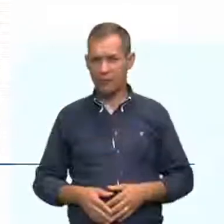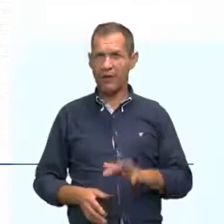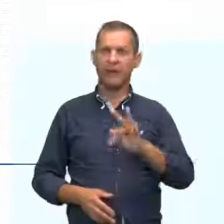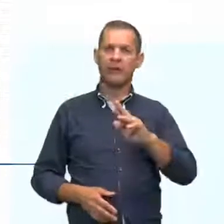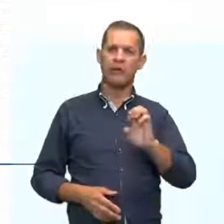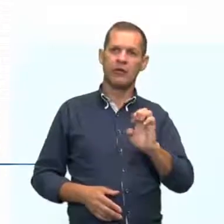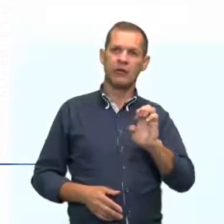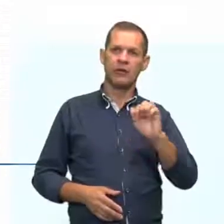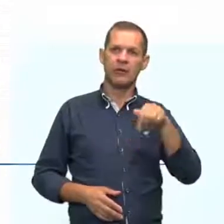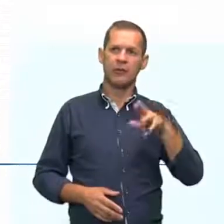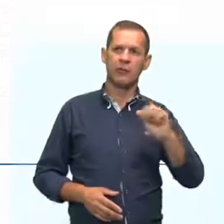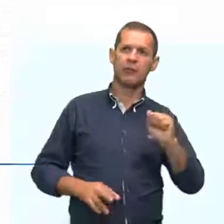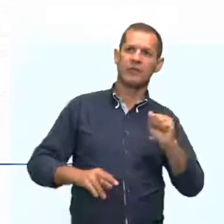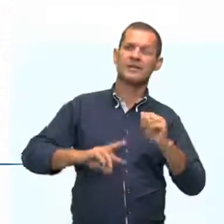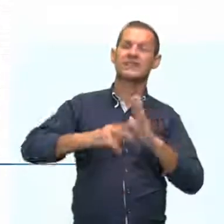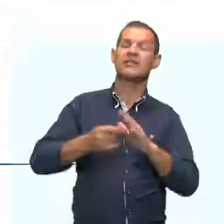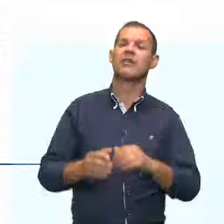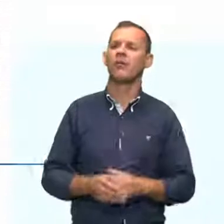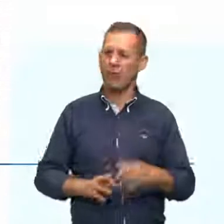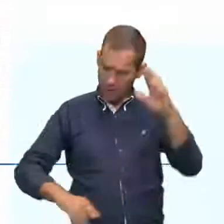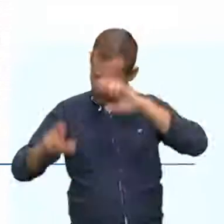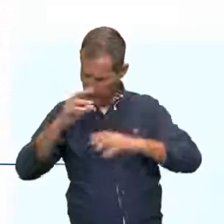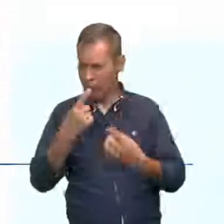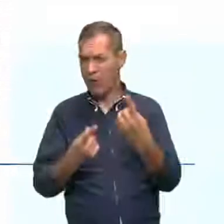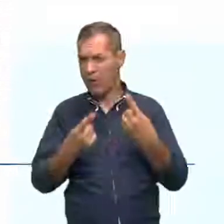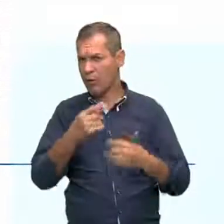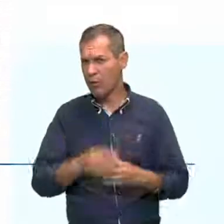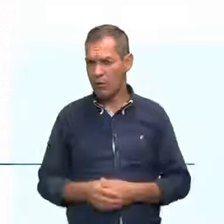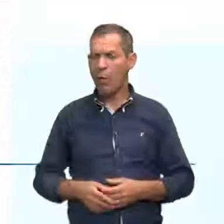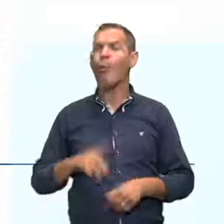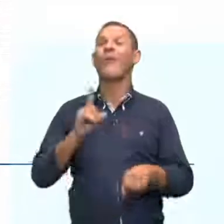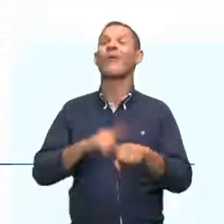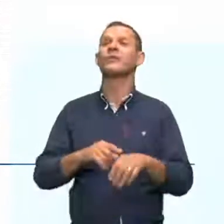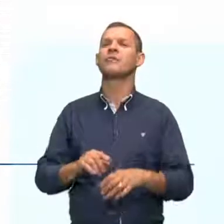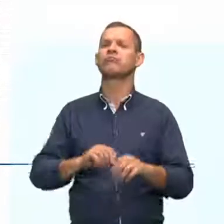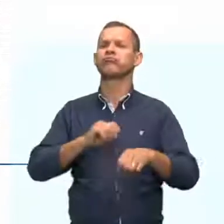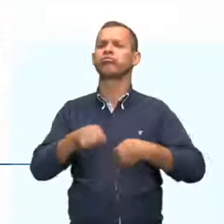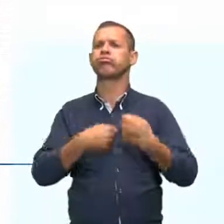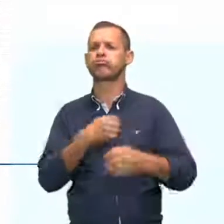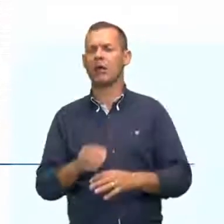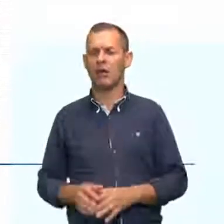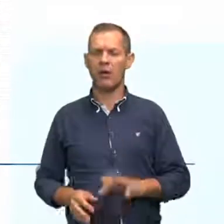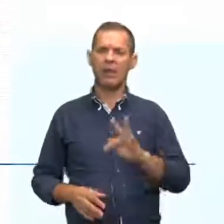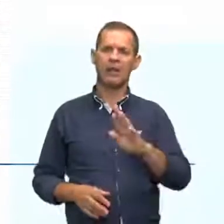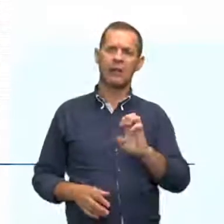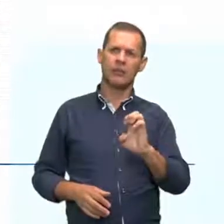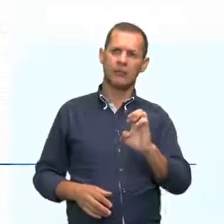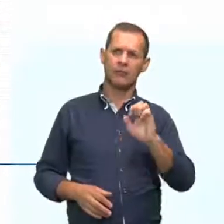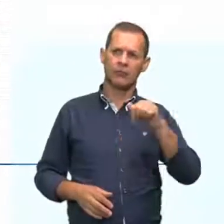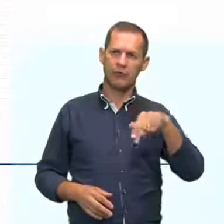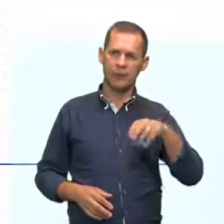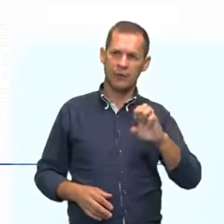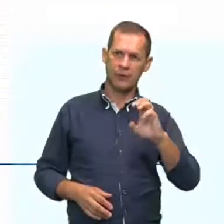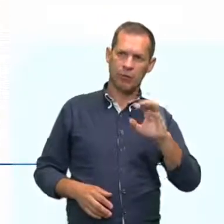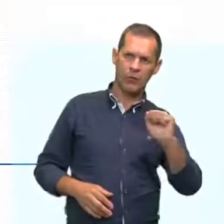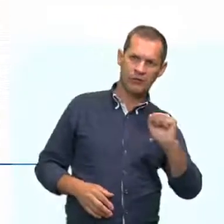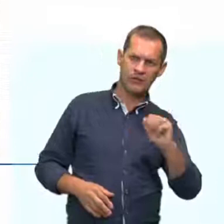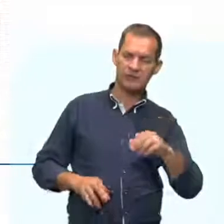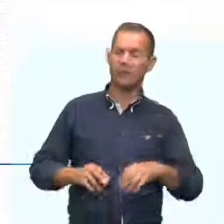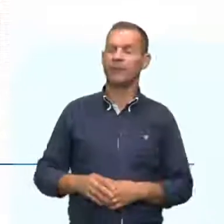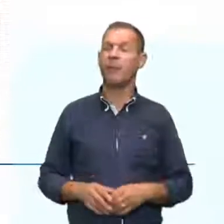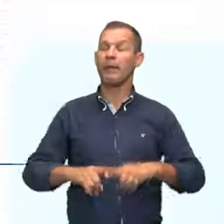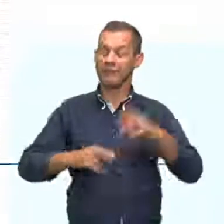frequência. O que significa isso? Ele analisa qual que é o tempo do sinal, qual que é a frequência do sinal? Não, essa análise